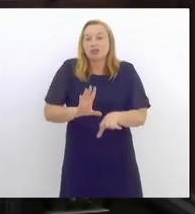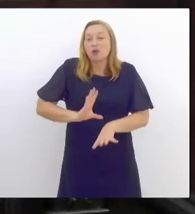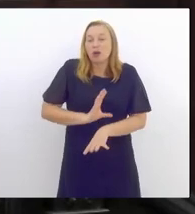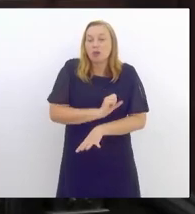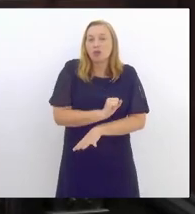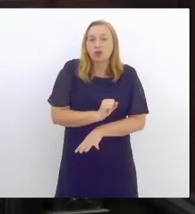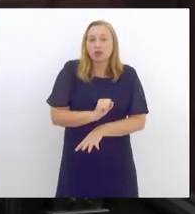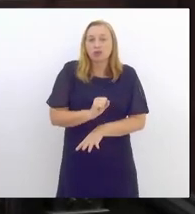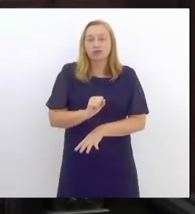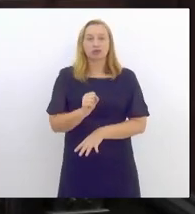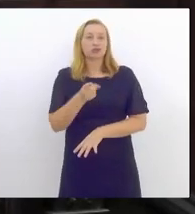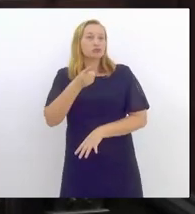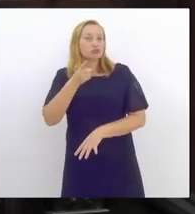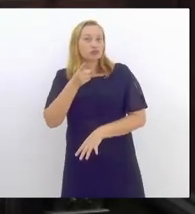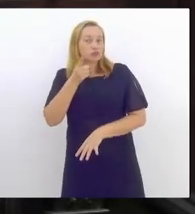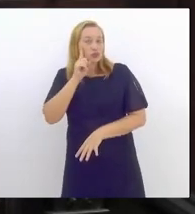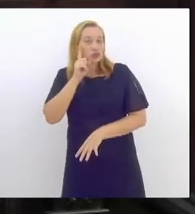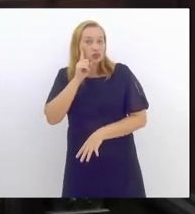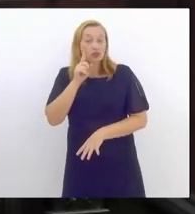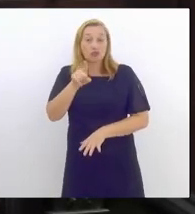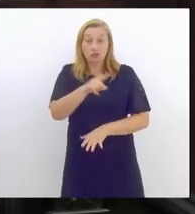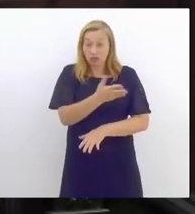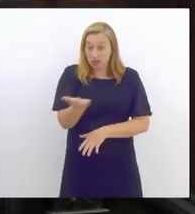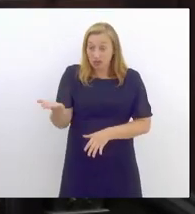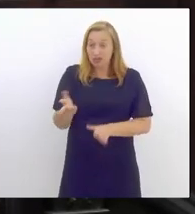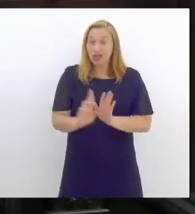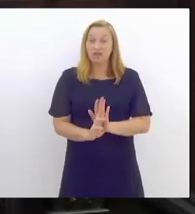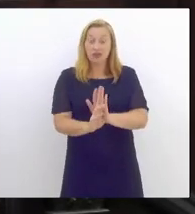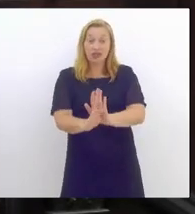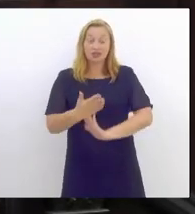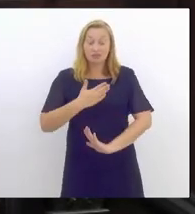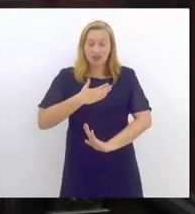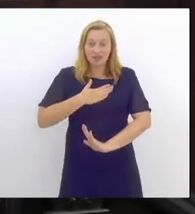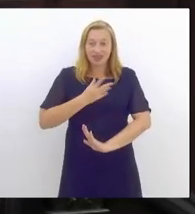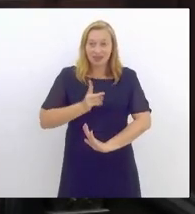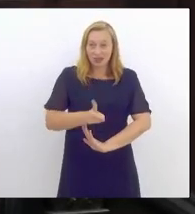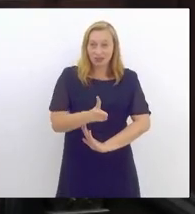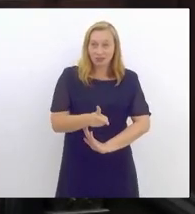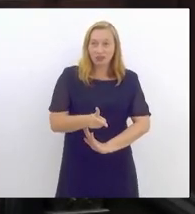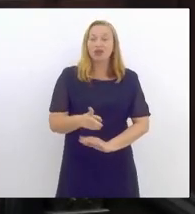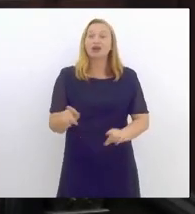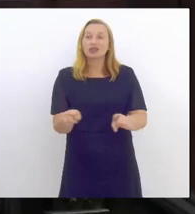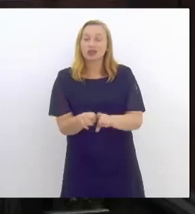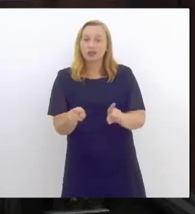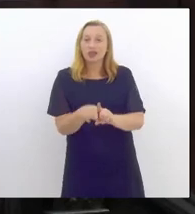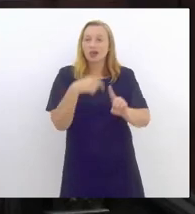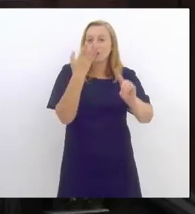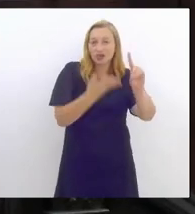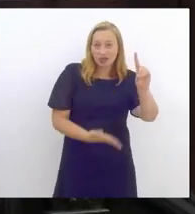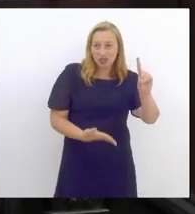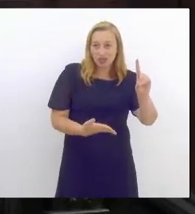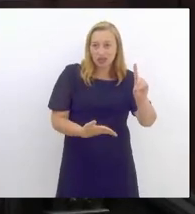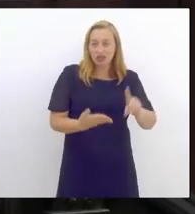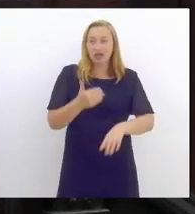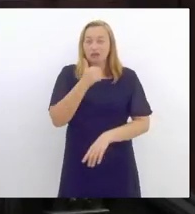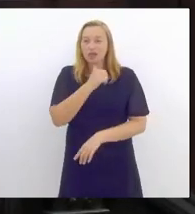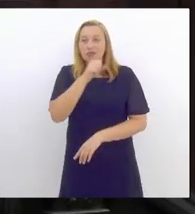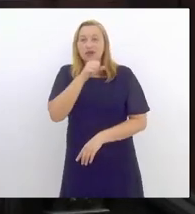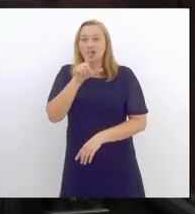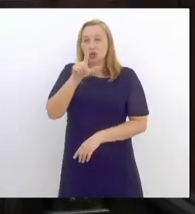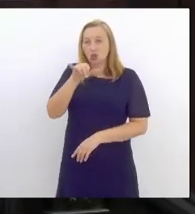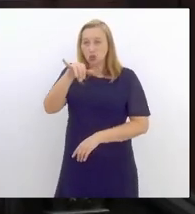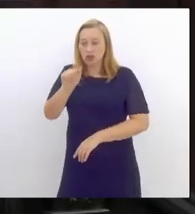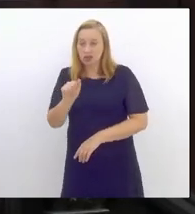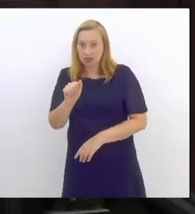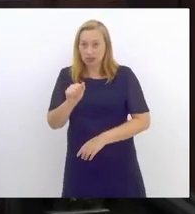horas. Vocês são minha referência desde sempre. Quero também prestar minha homenagem à minha mãe Lúcia, que não